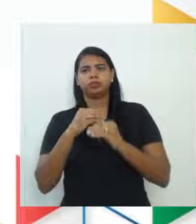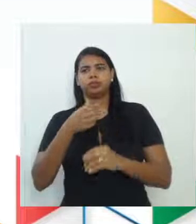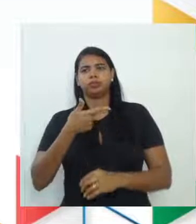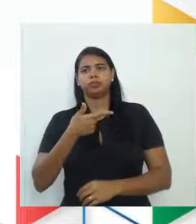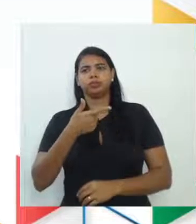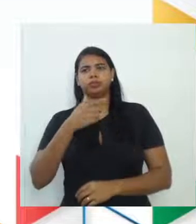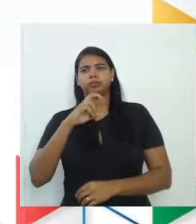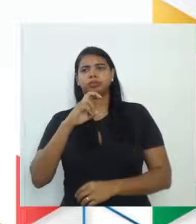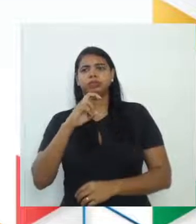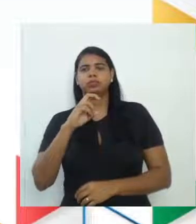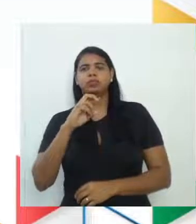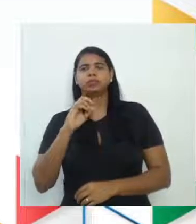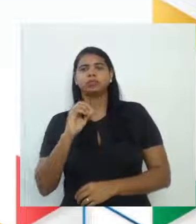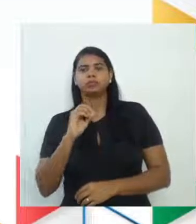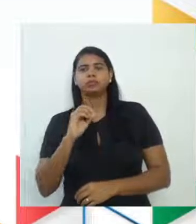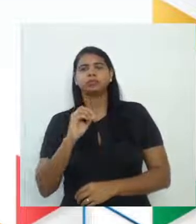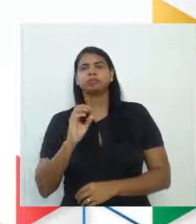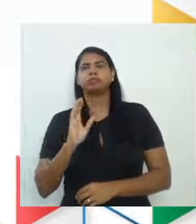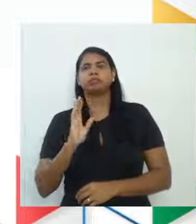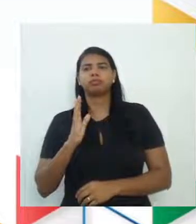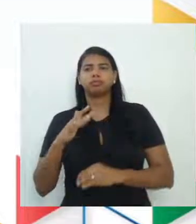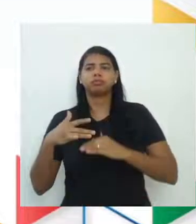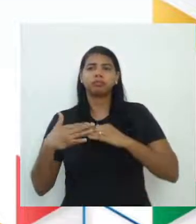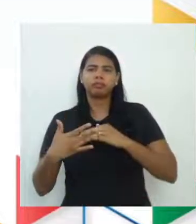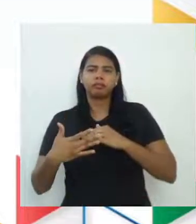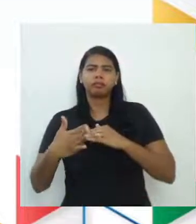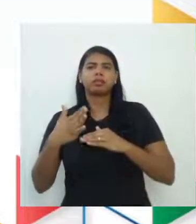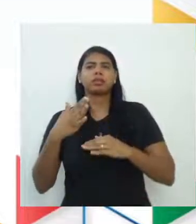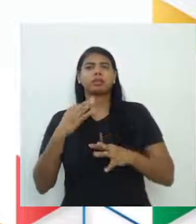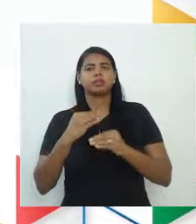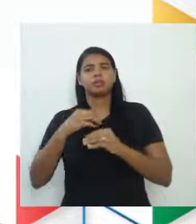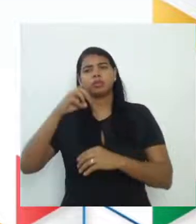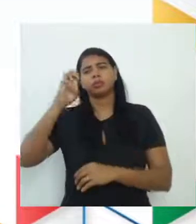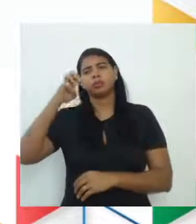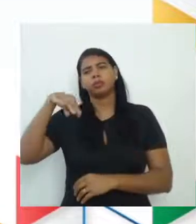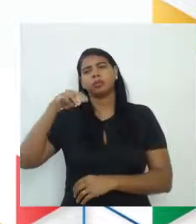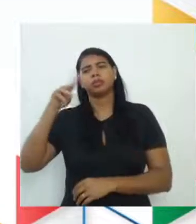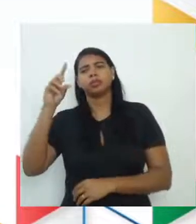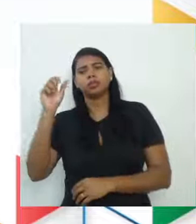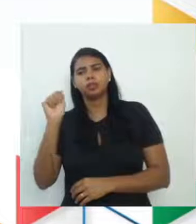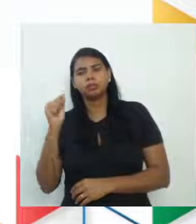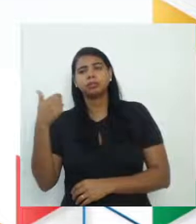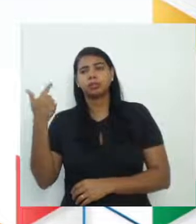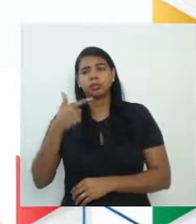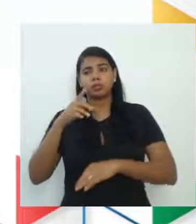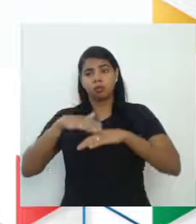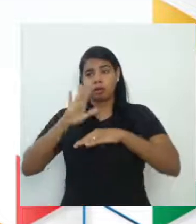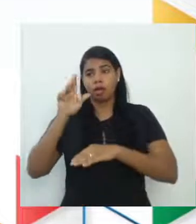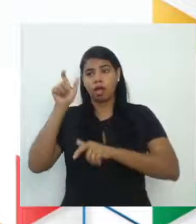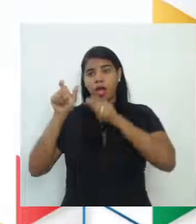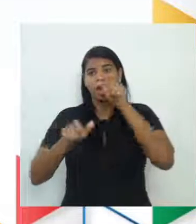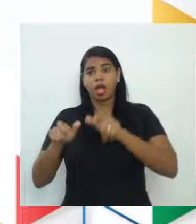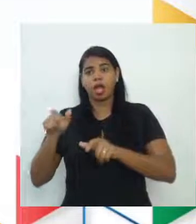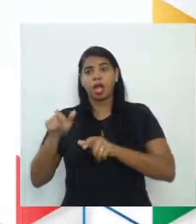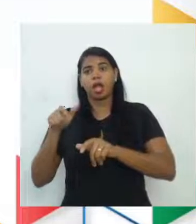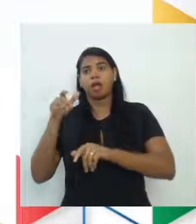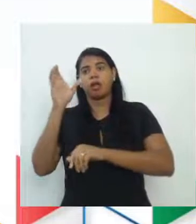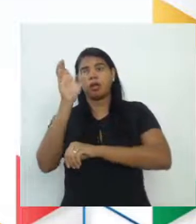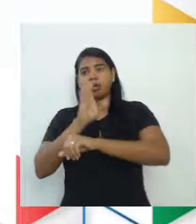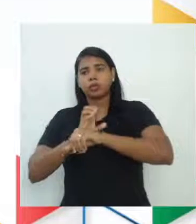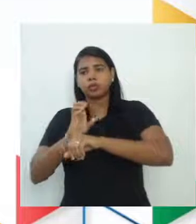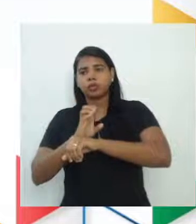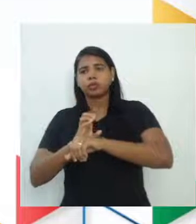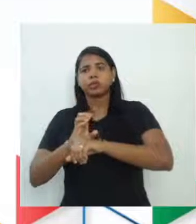250 artigos, né, que já sofreram algumas emendas, né, enfim, é a segunda maior Constituição do mundo depois da Constituição